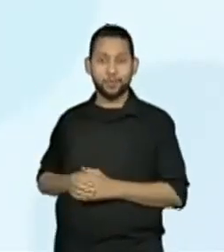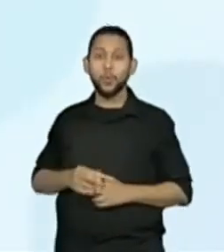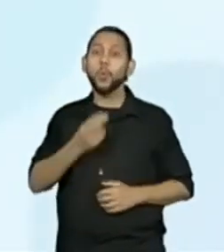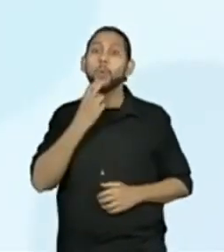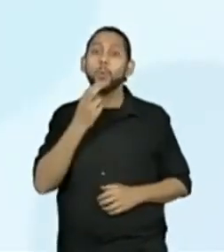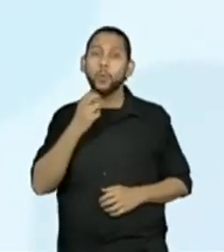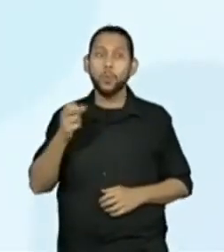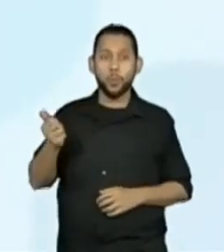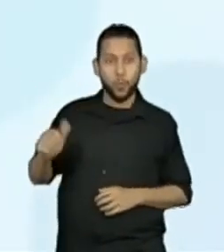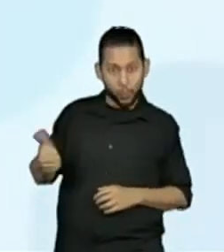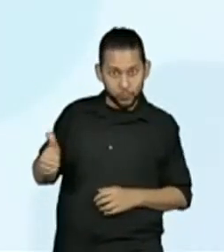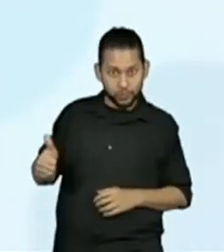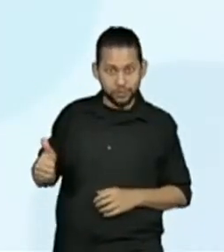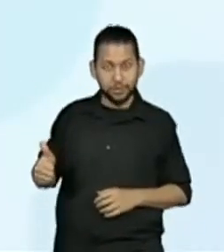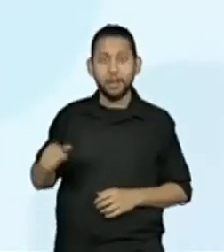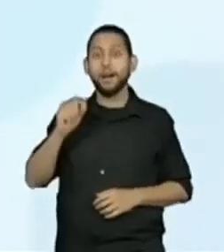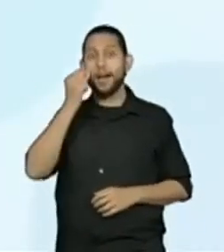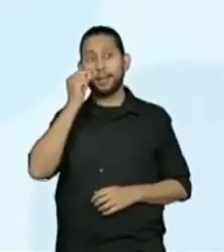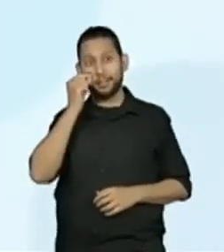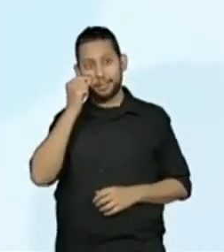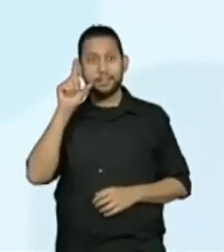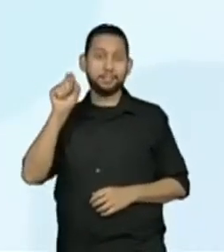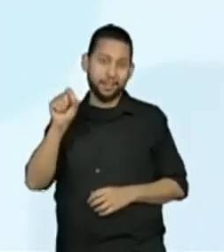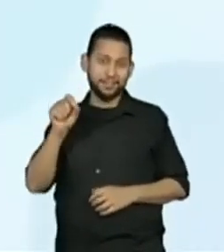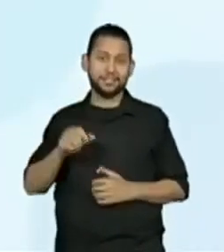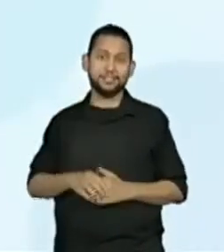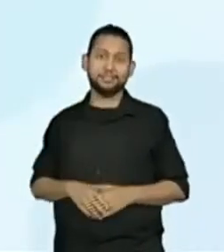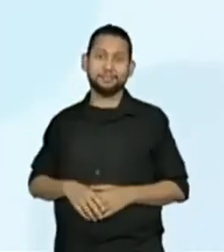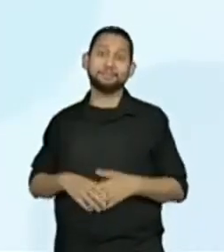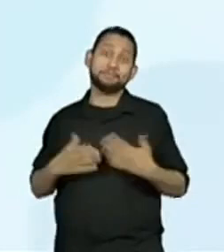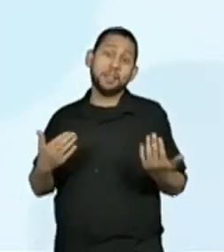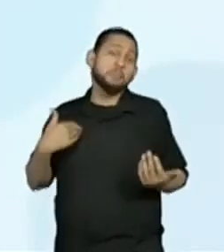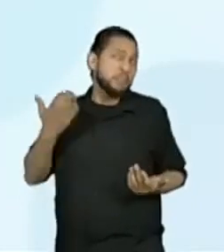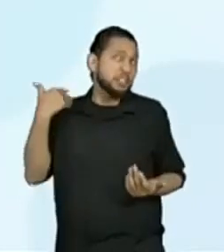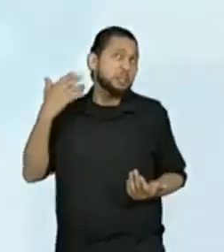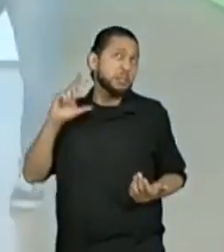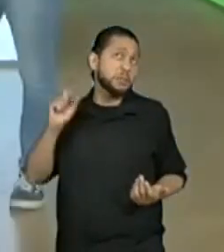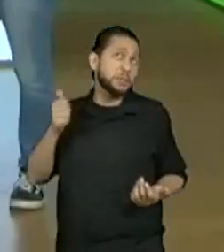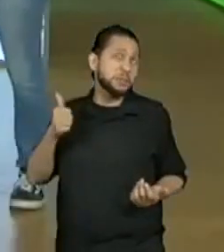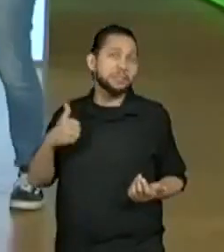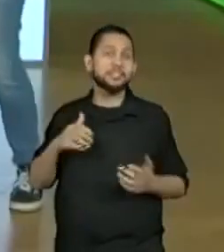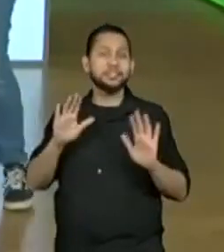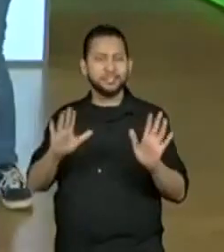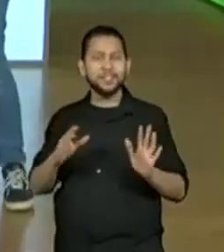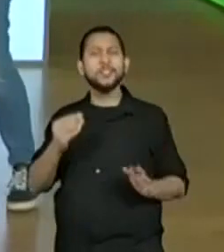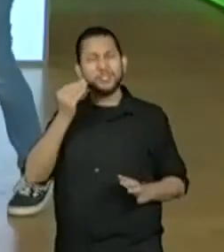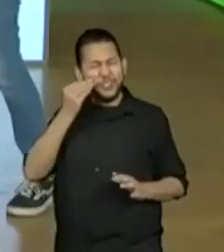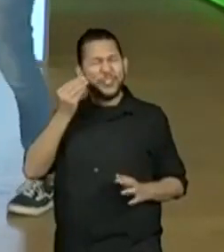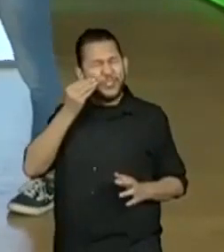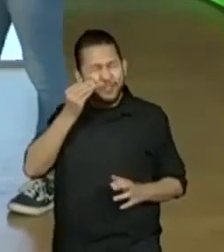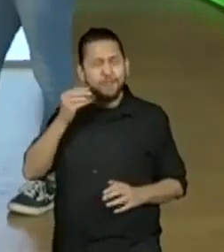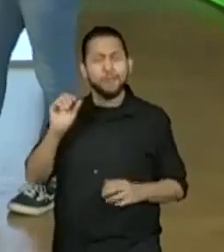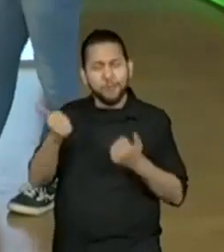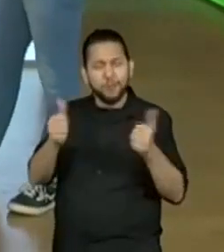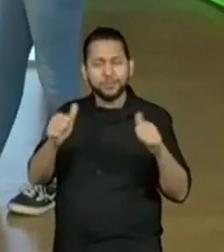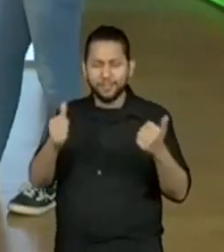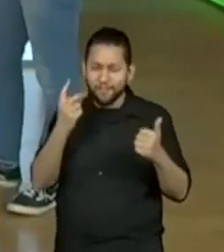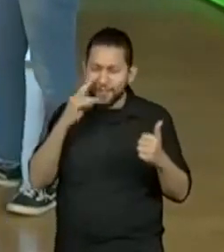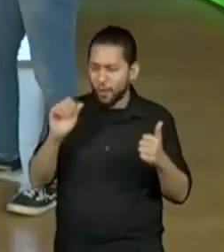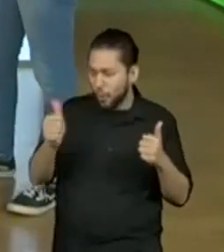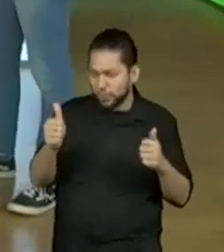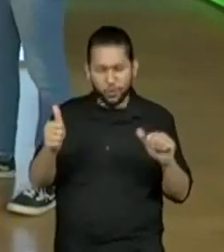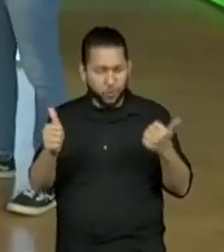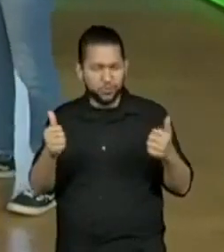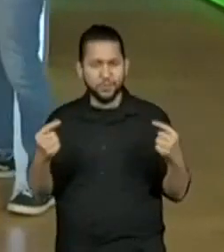agora. 11, obrigado. Eu também já tive 11. Ei, você já teve. É. Eu vou voltar a ter. Calma, calma. Vamos lá, então.